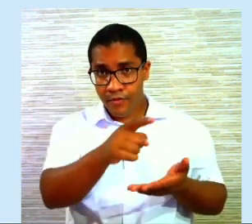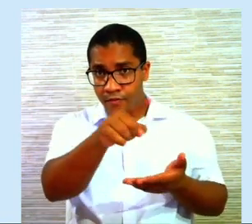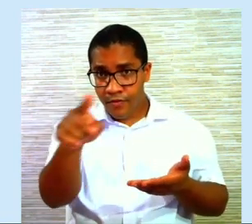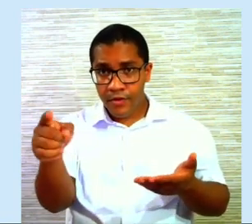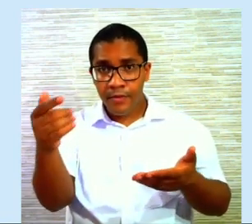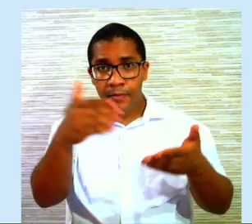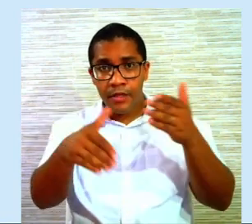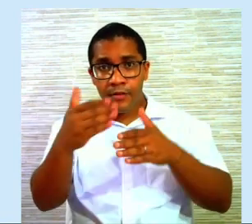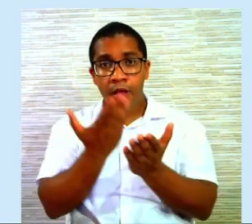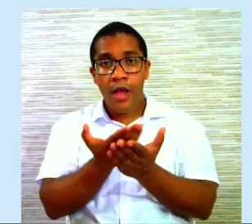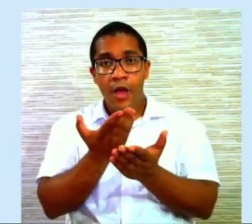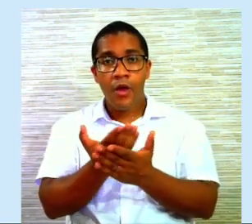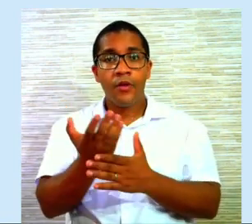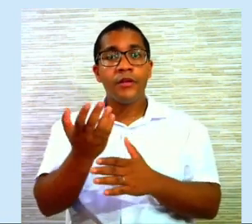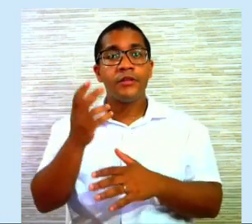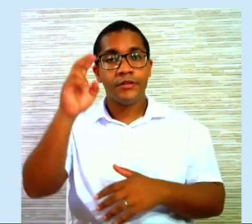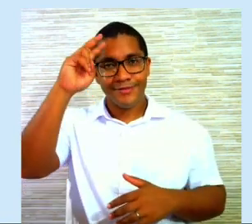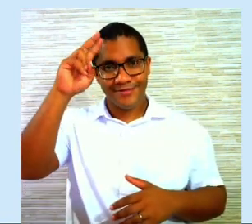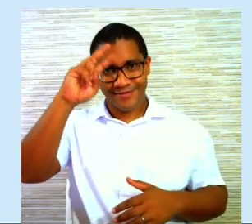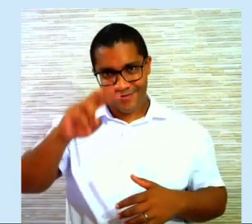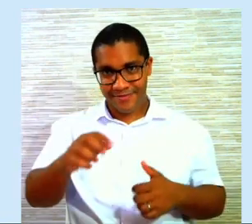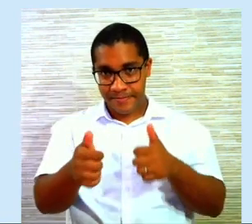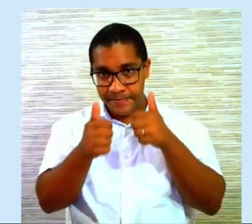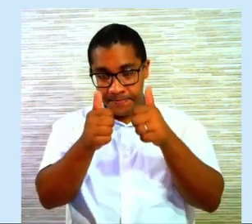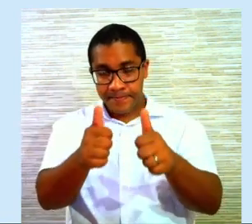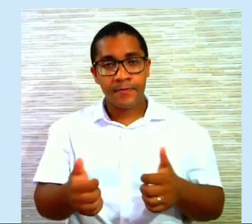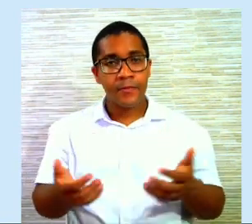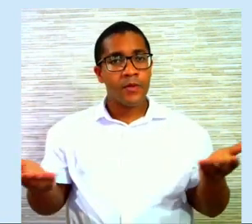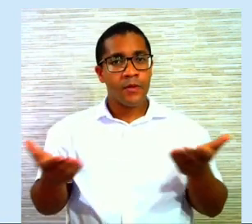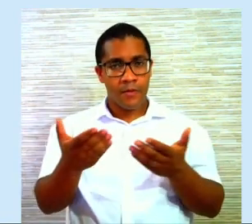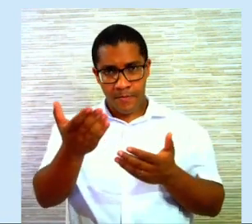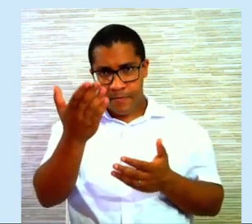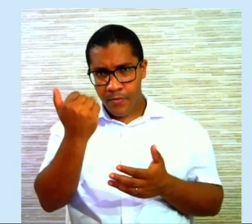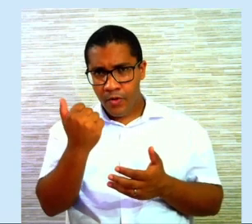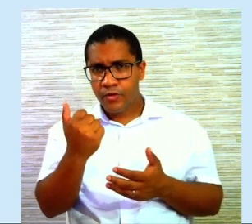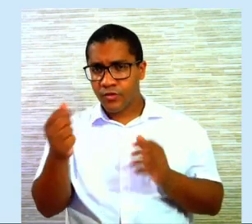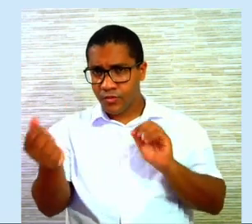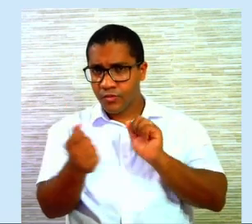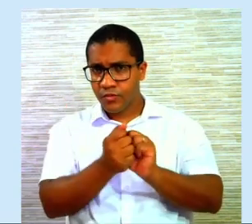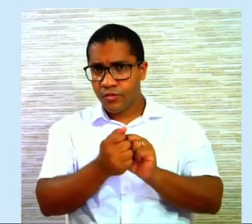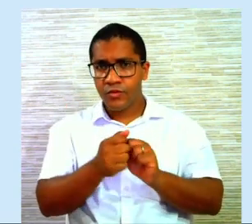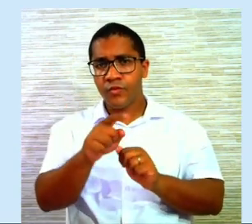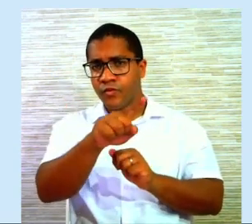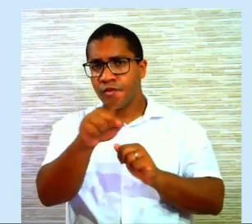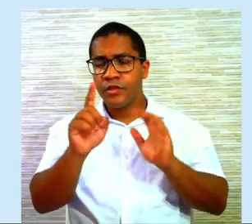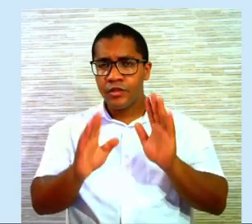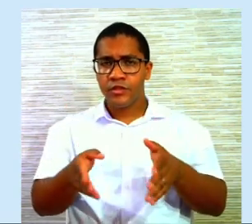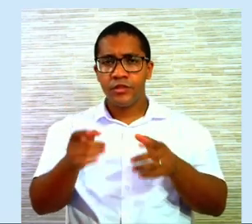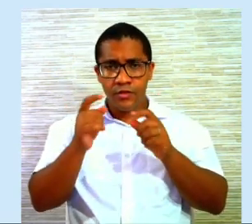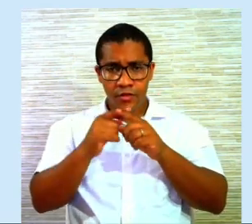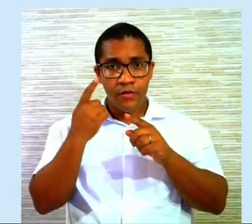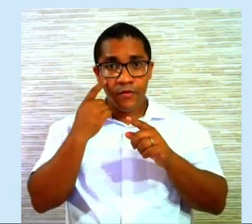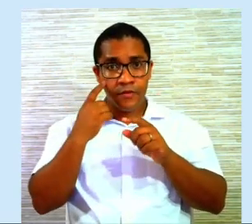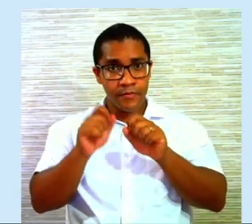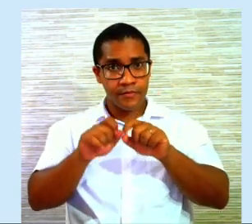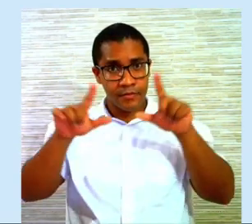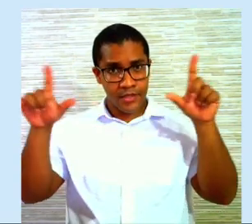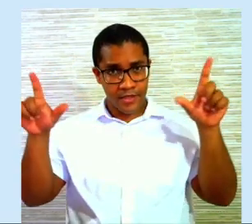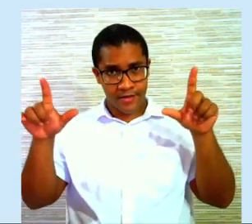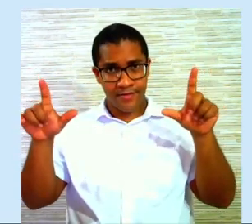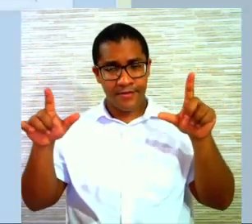nossa aula de História, certo? Então, vamos lá, pessoal. Então, conforme vocês estão vendo aí na